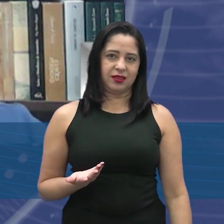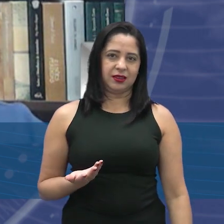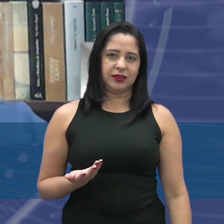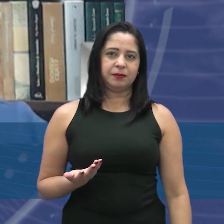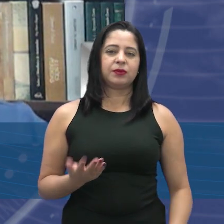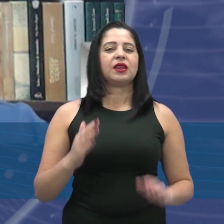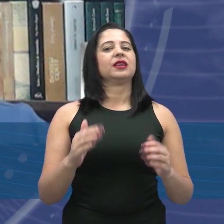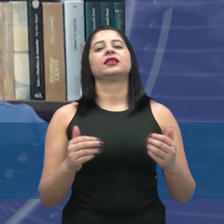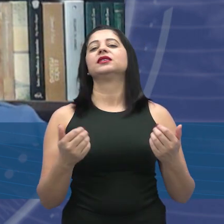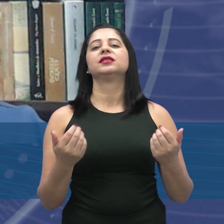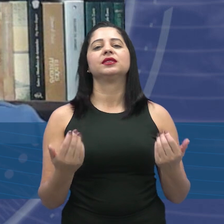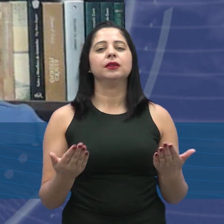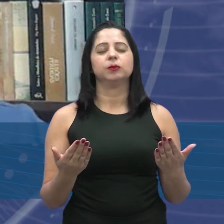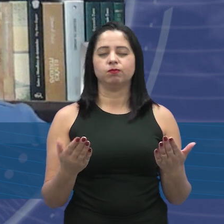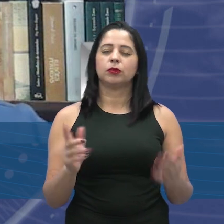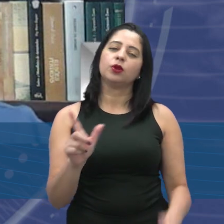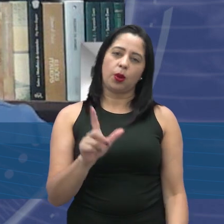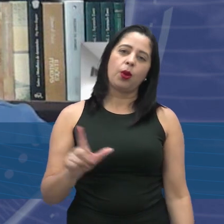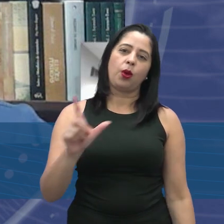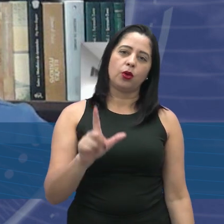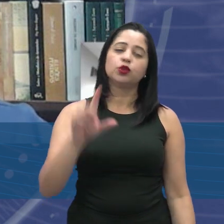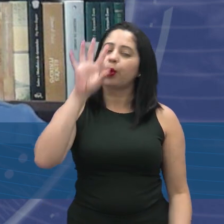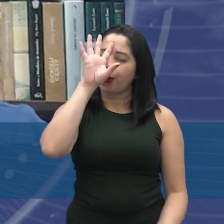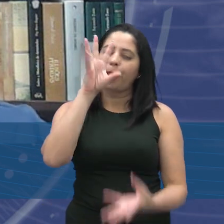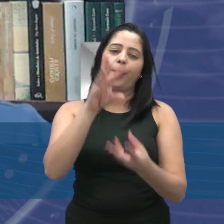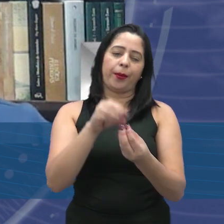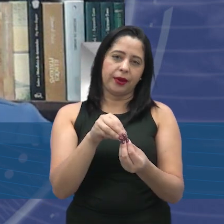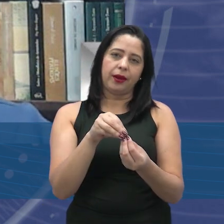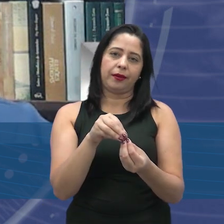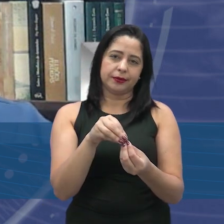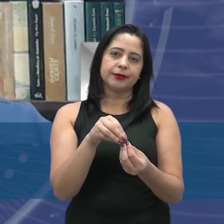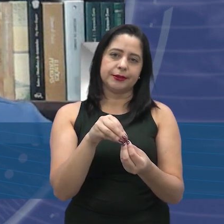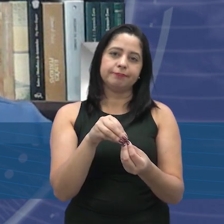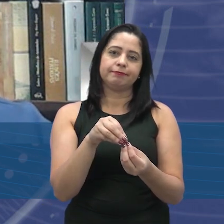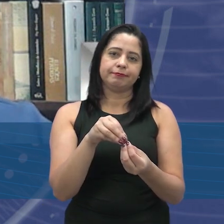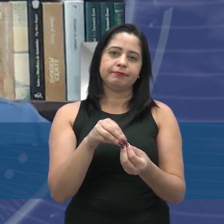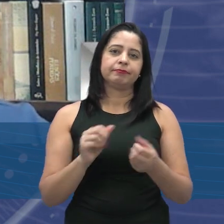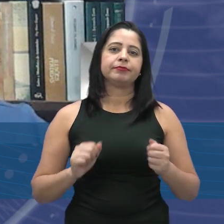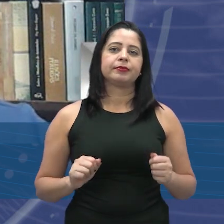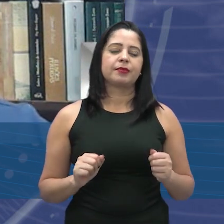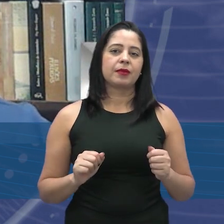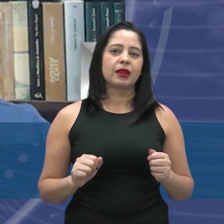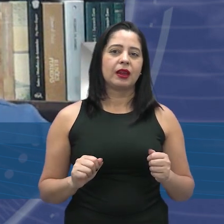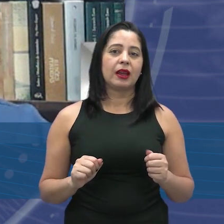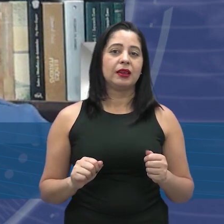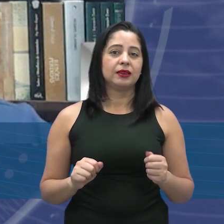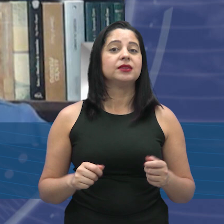consegue, de maneira bastante relativa, claro, entender isso com a maior tranquilidade, a maior serenidade.